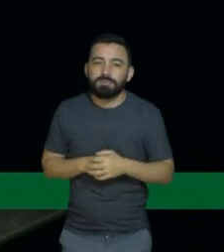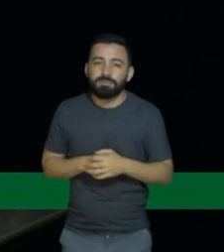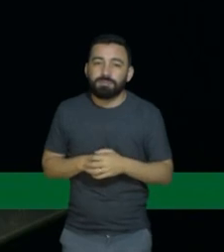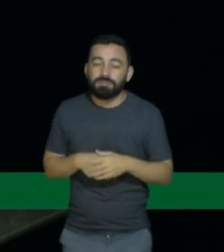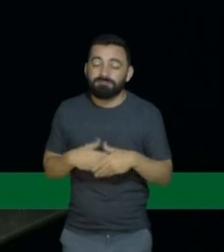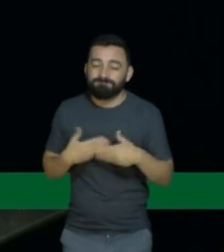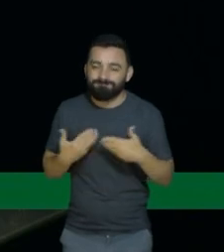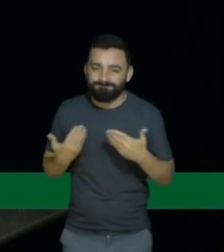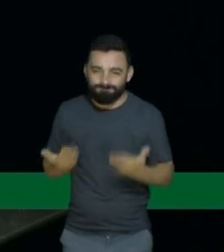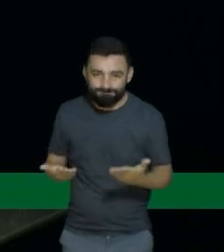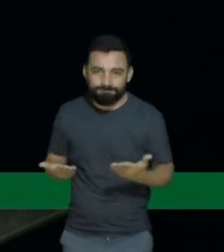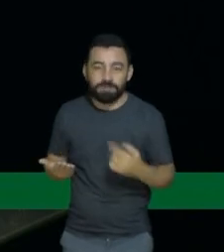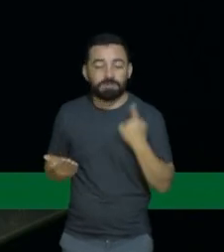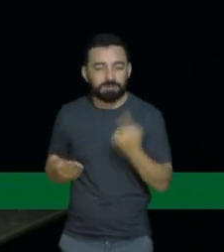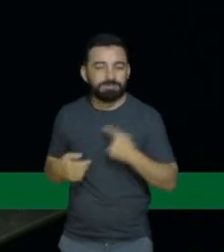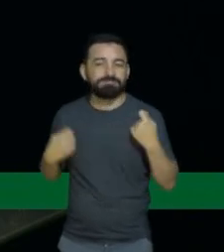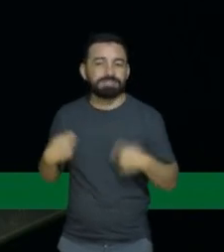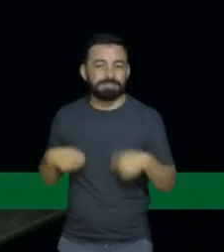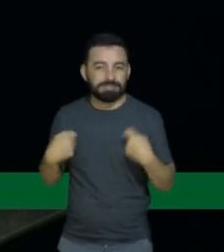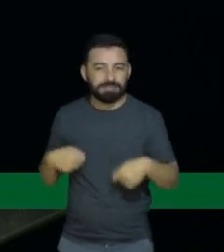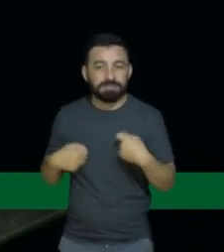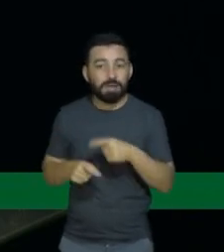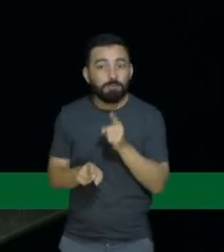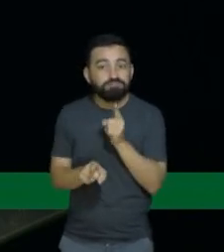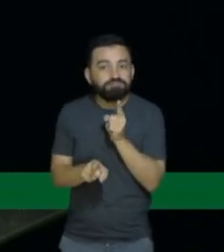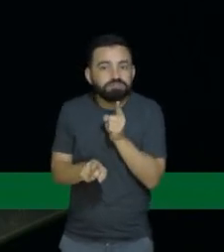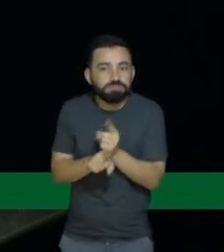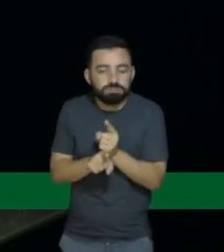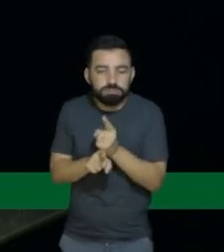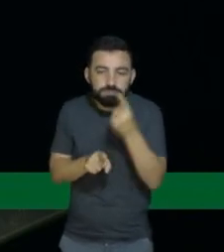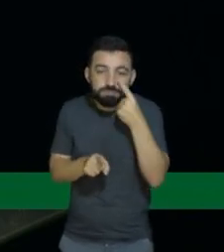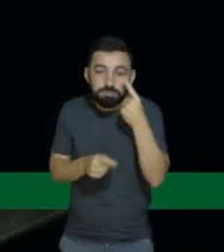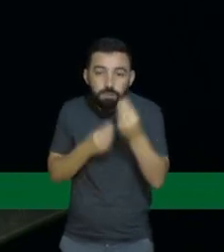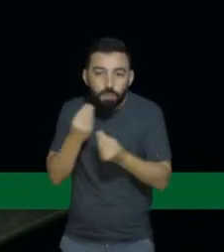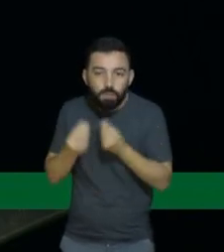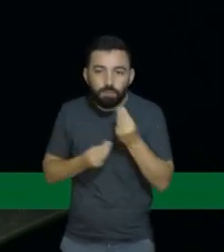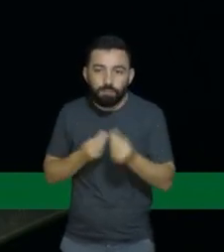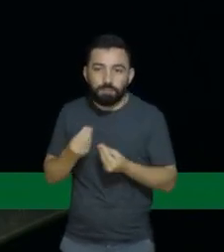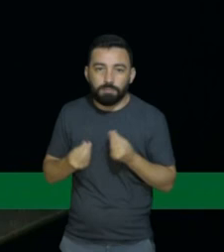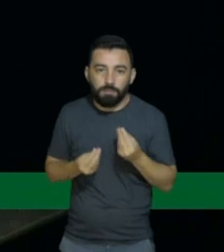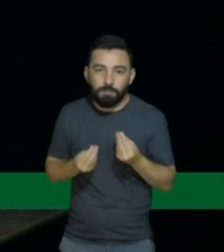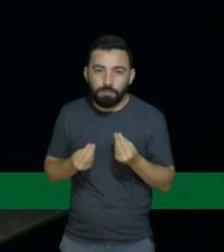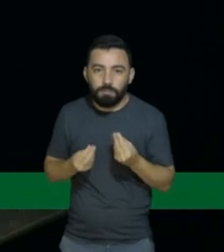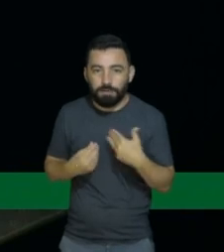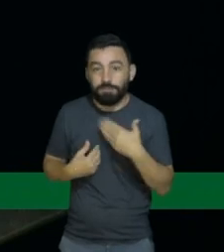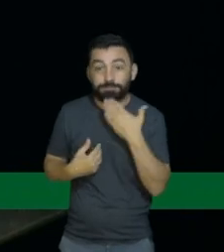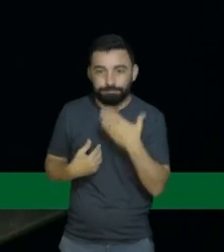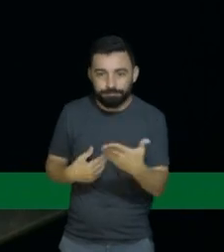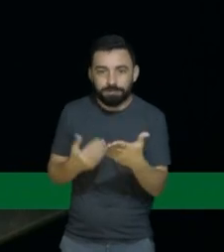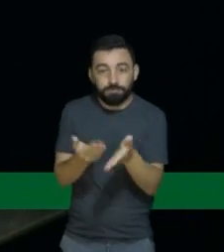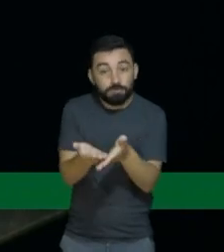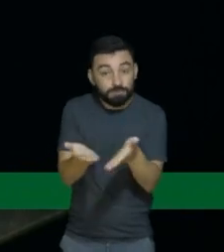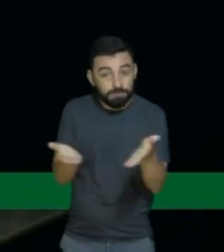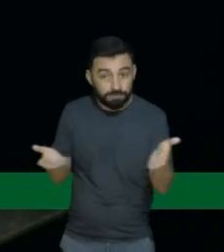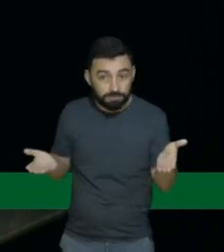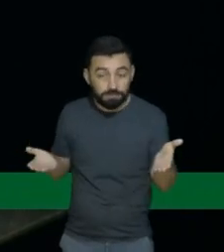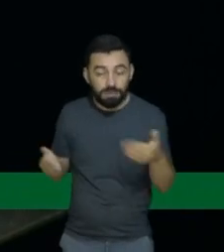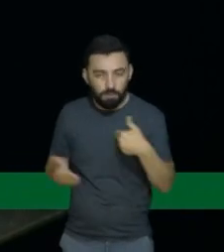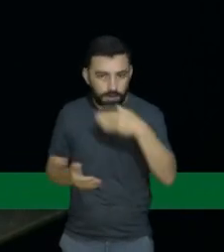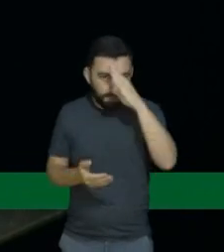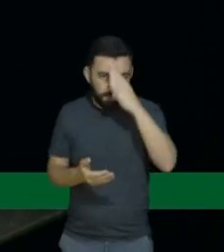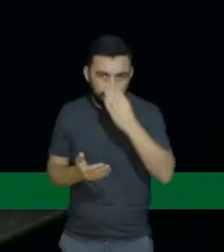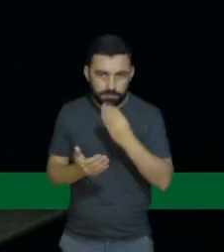então nós precisamos encontrar uma forma de e isso estou pedindo a vocês acredito que